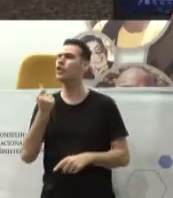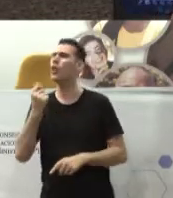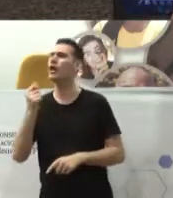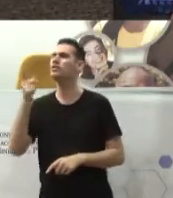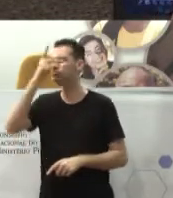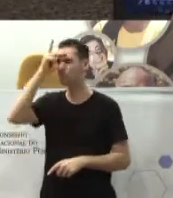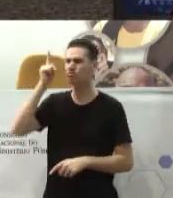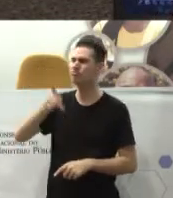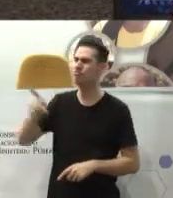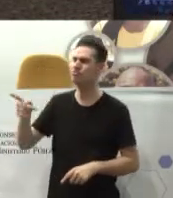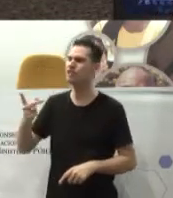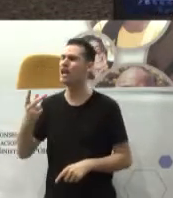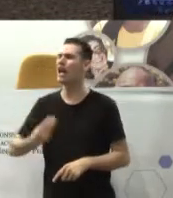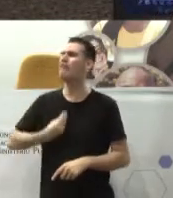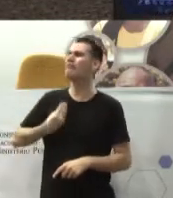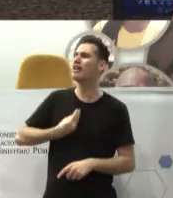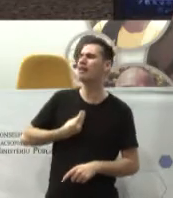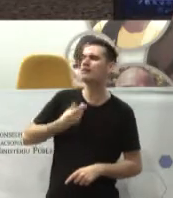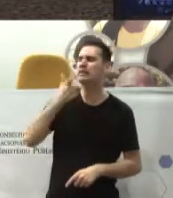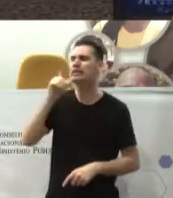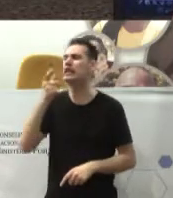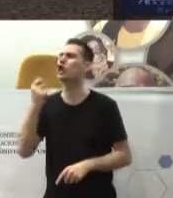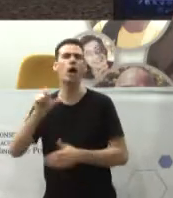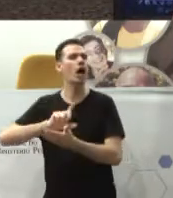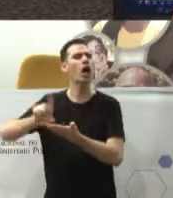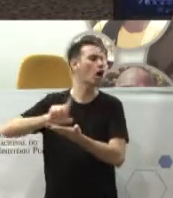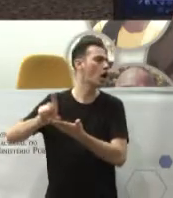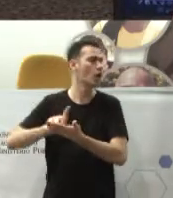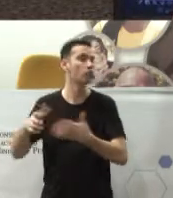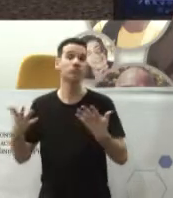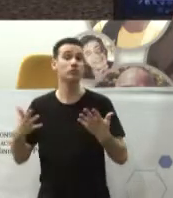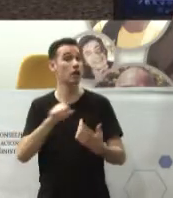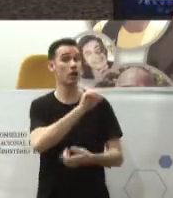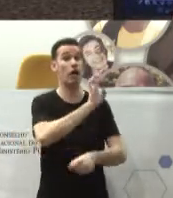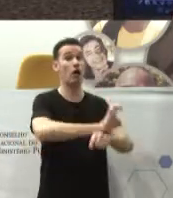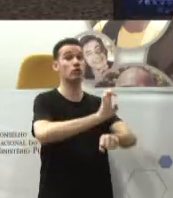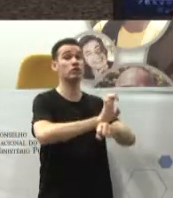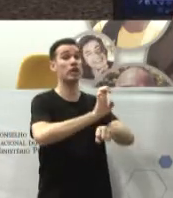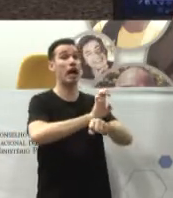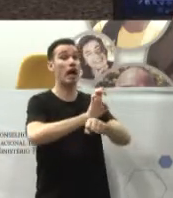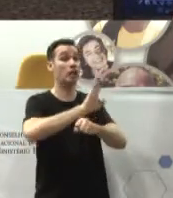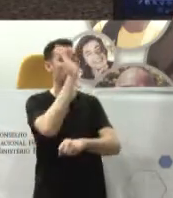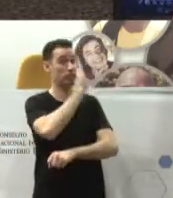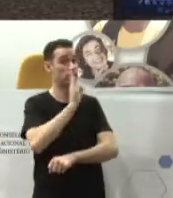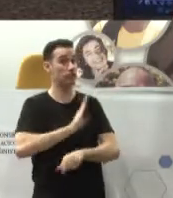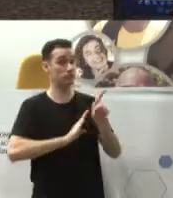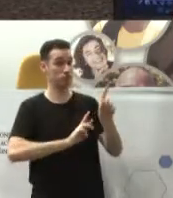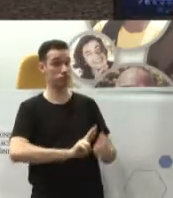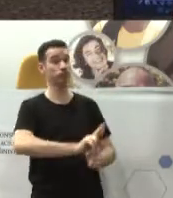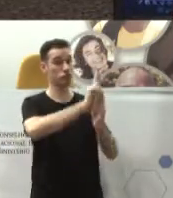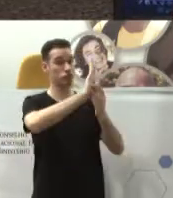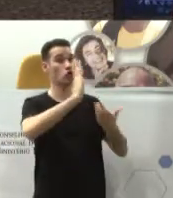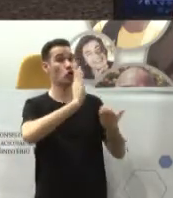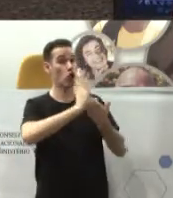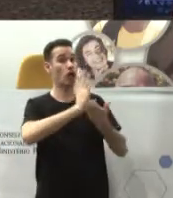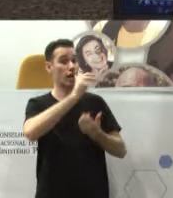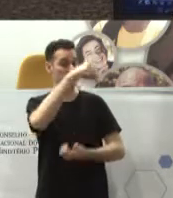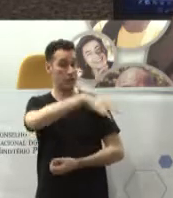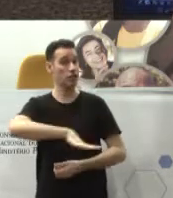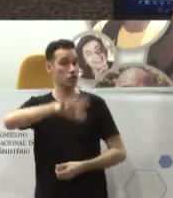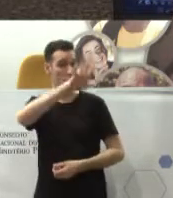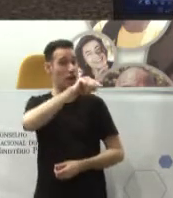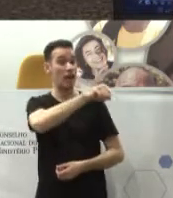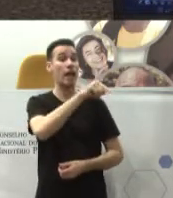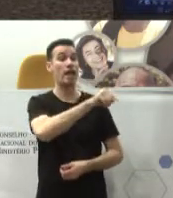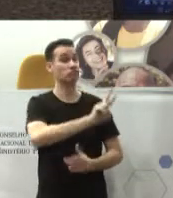pessoa. Isso o Estado brasileiro precisa fazer. O Congresso Nacional precisa resolver